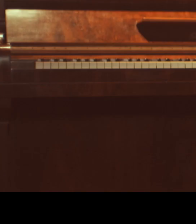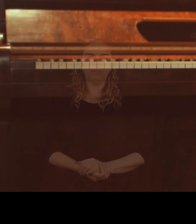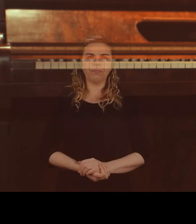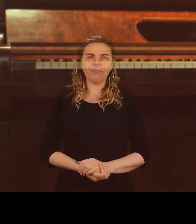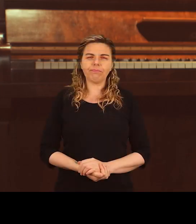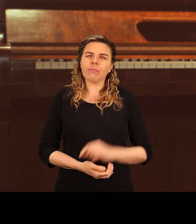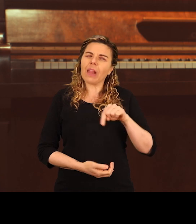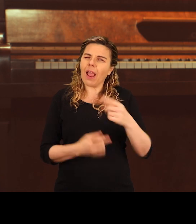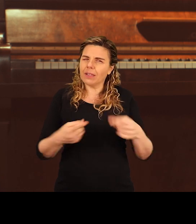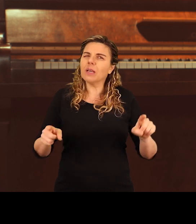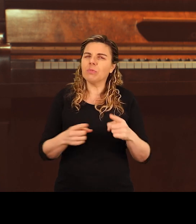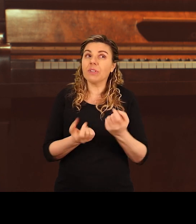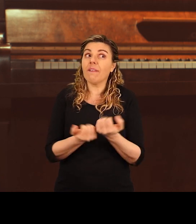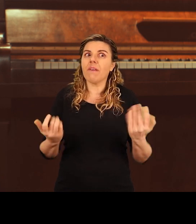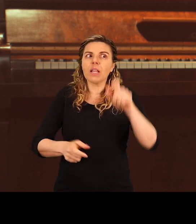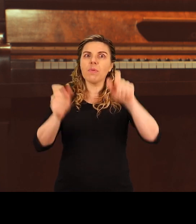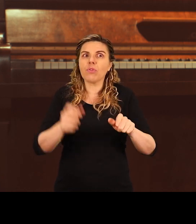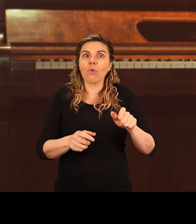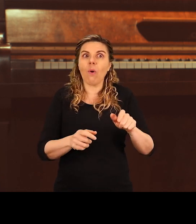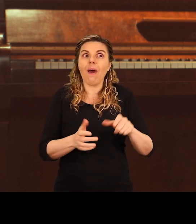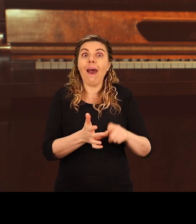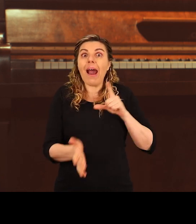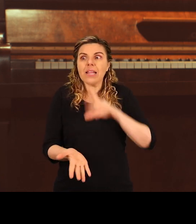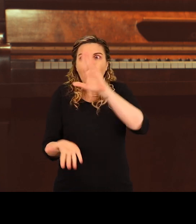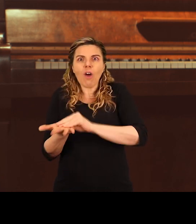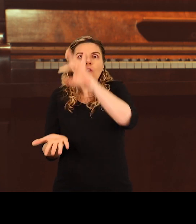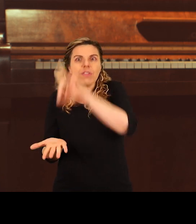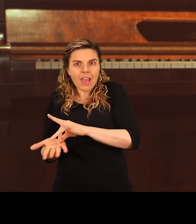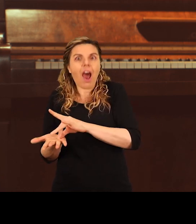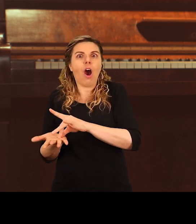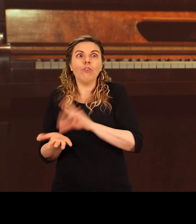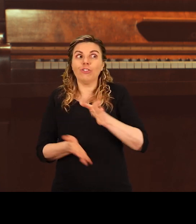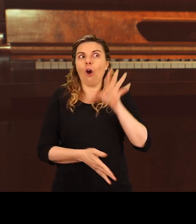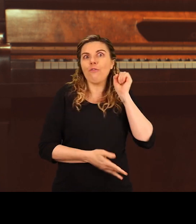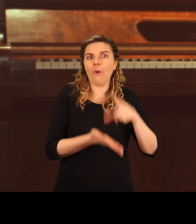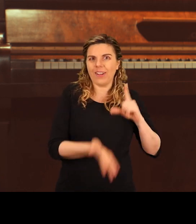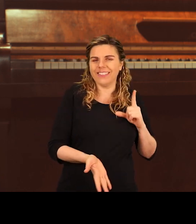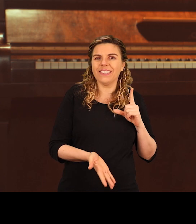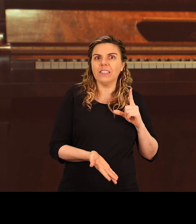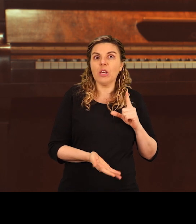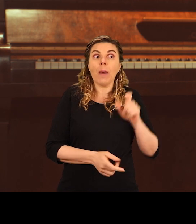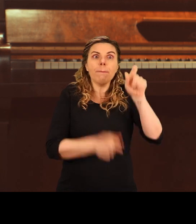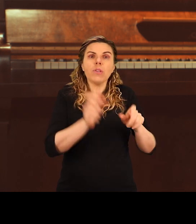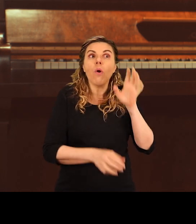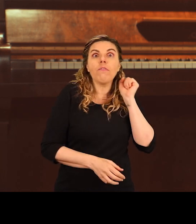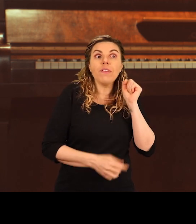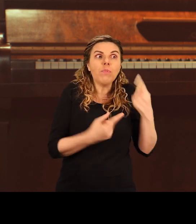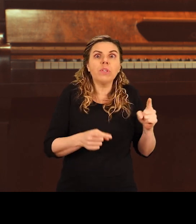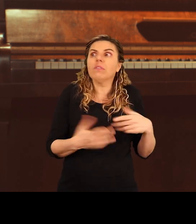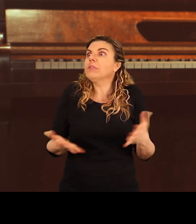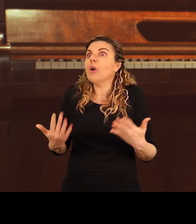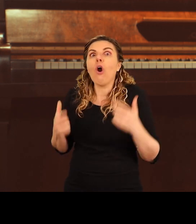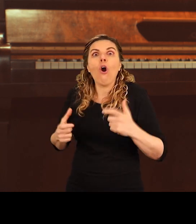Essa música, muitas pessoas, tipo, ouviram antes dela ser gravada, porque eu fui lançando os singles, e todo mundo que ouvia essa música